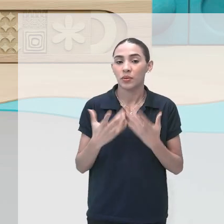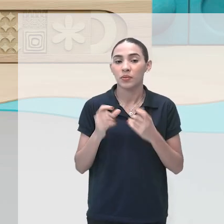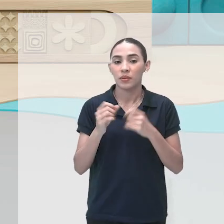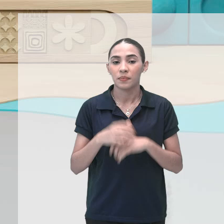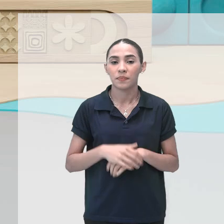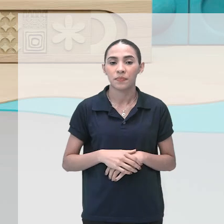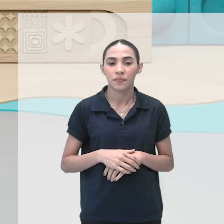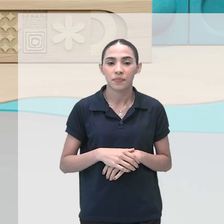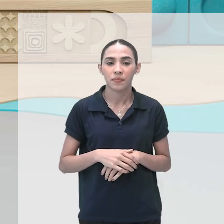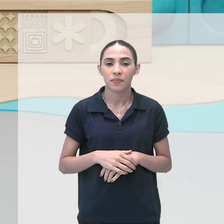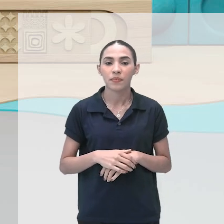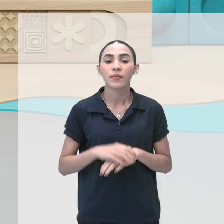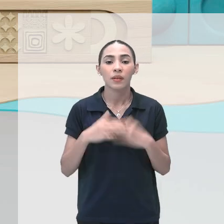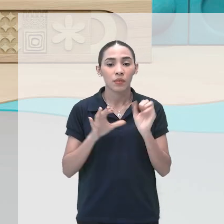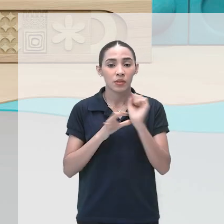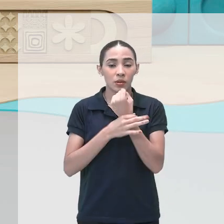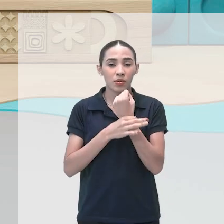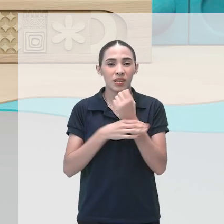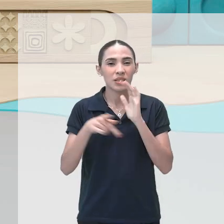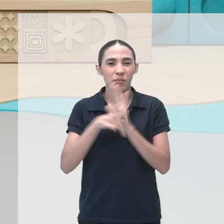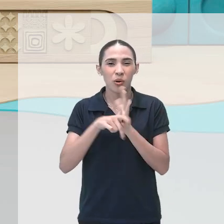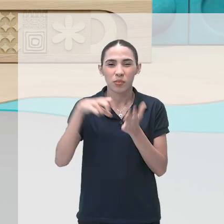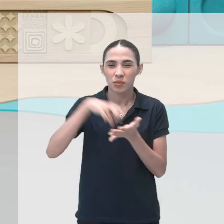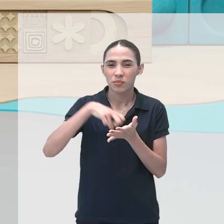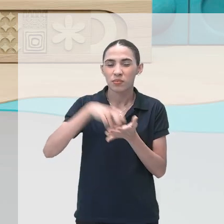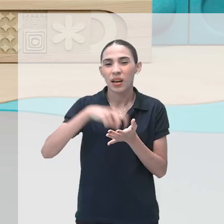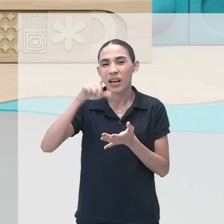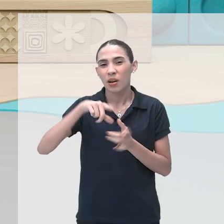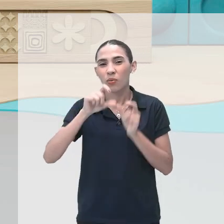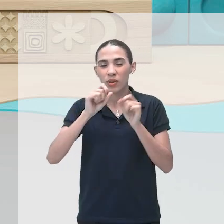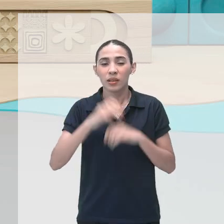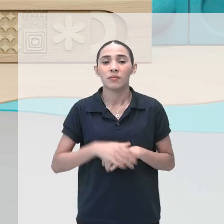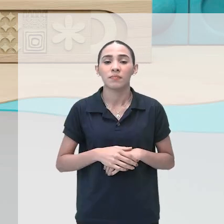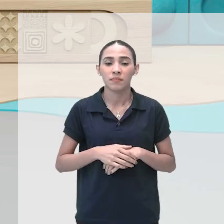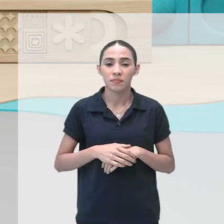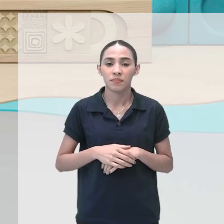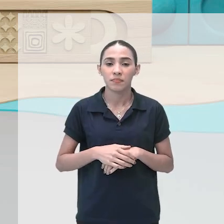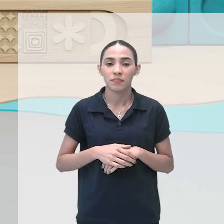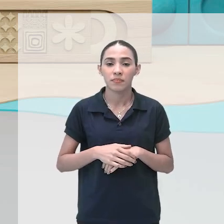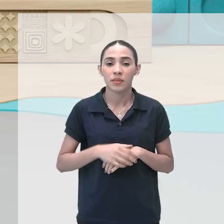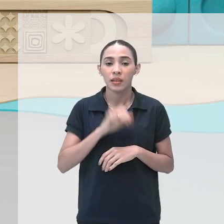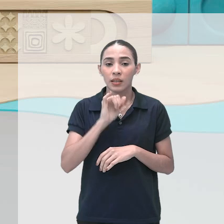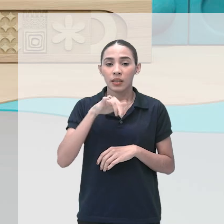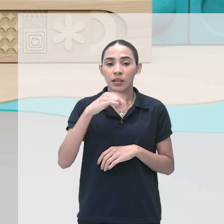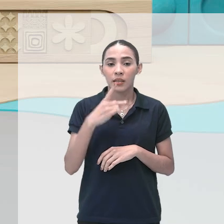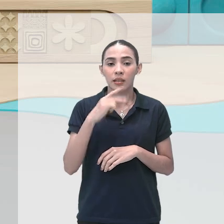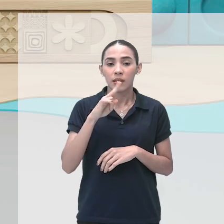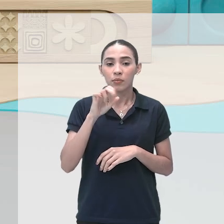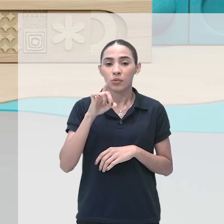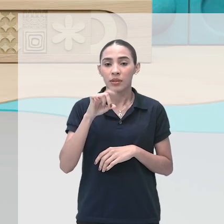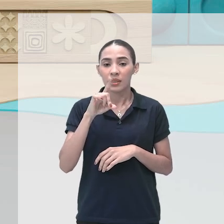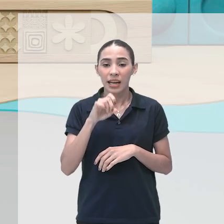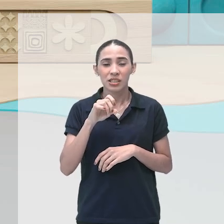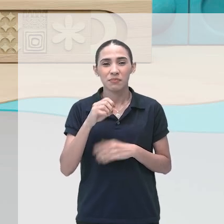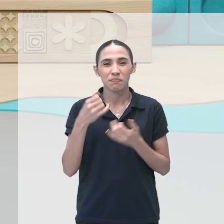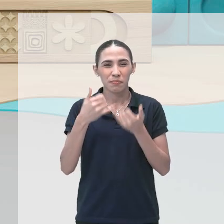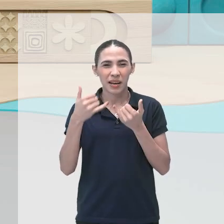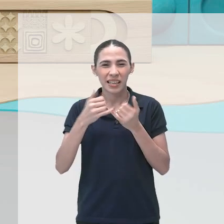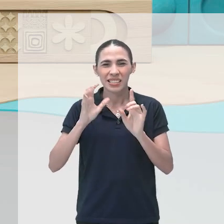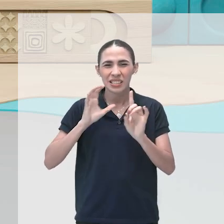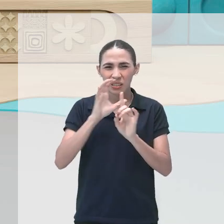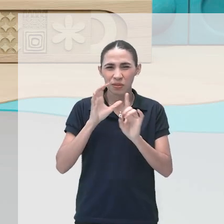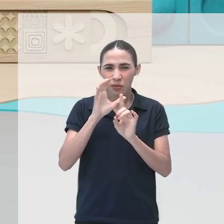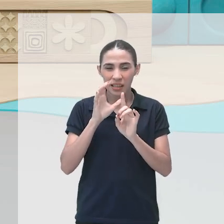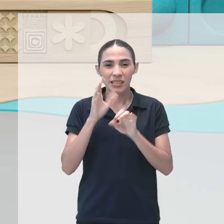essa garantia de impunidade, certo, é uma garantia absoluta de impunidade, não deixa de ser um convite às